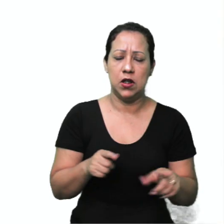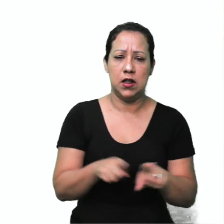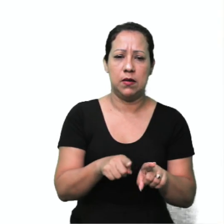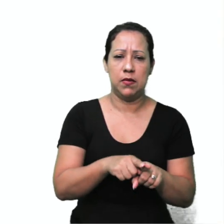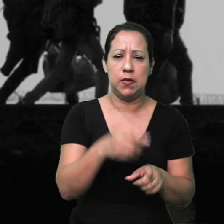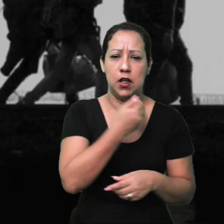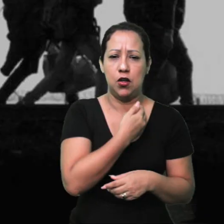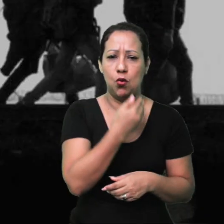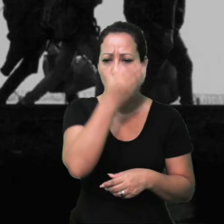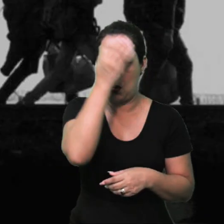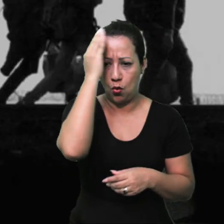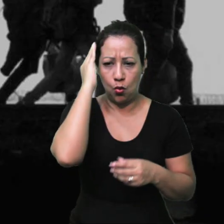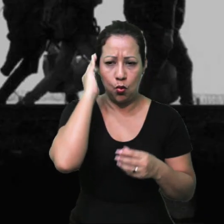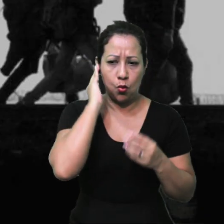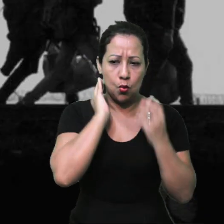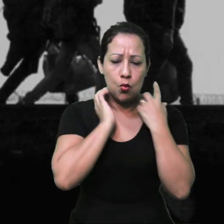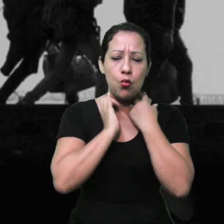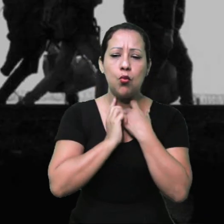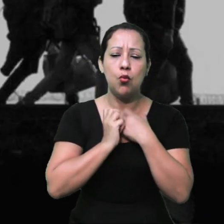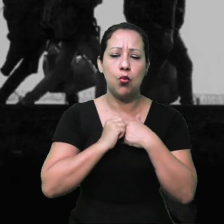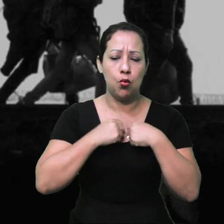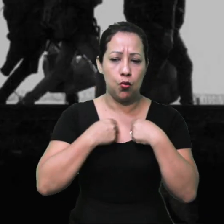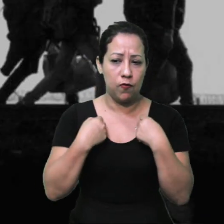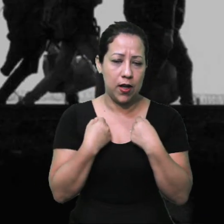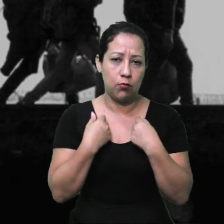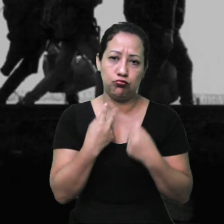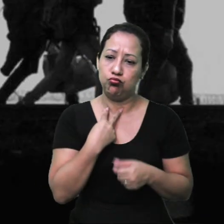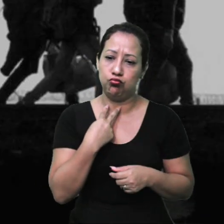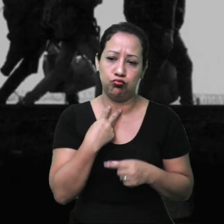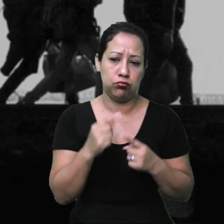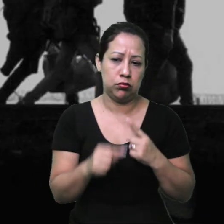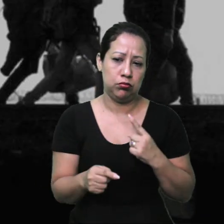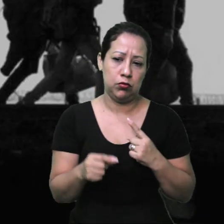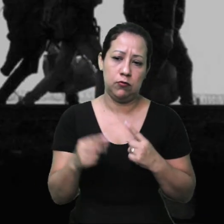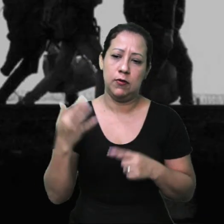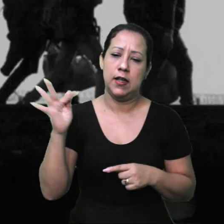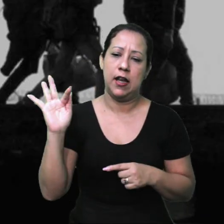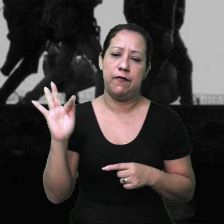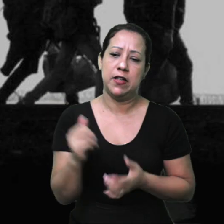públicas. Estado de Minas, 2019. Tá?